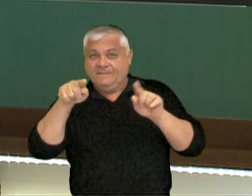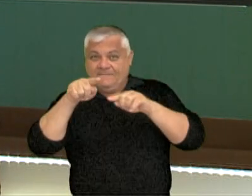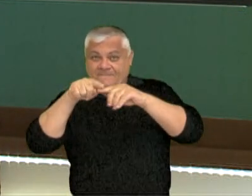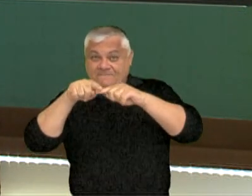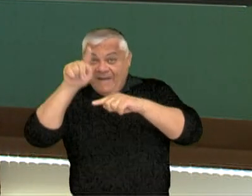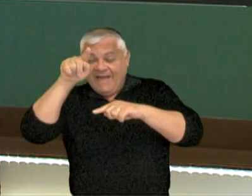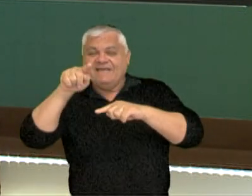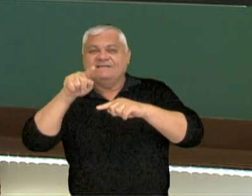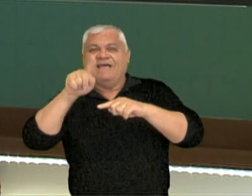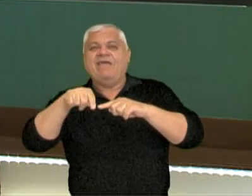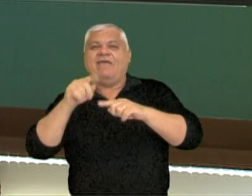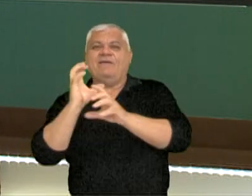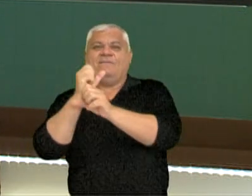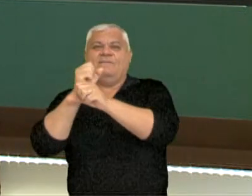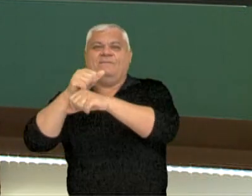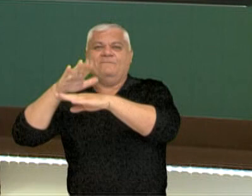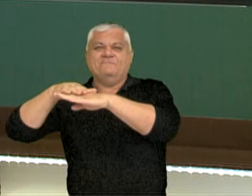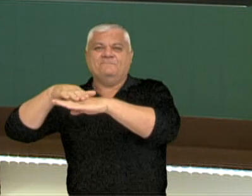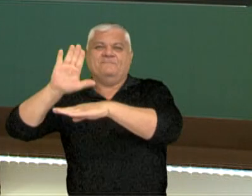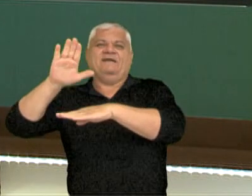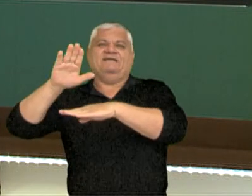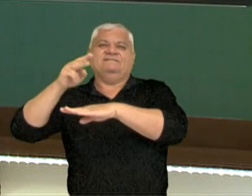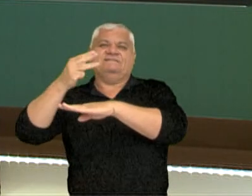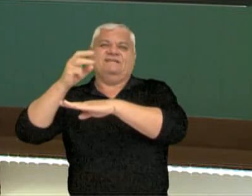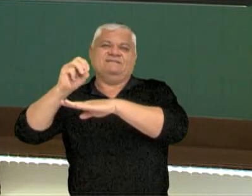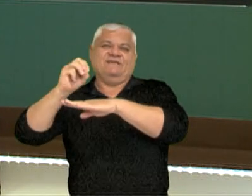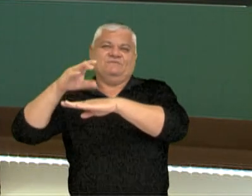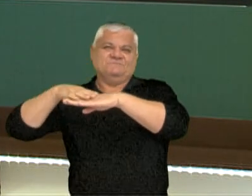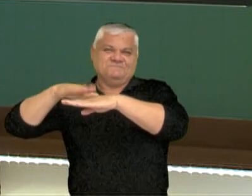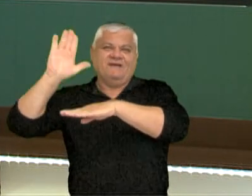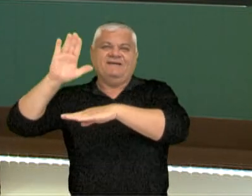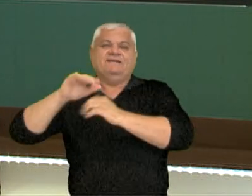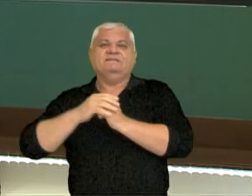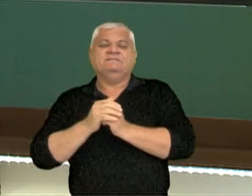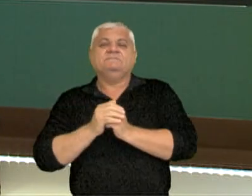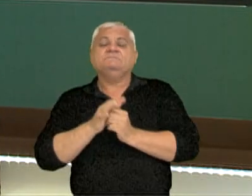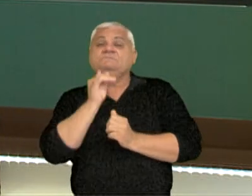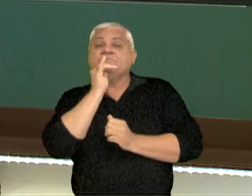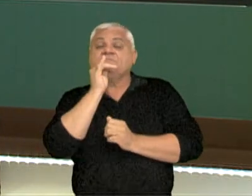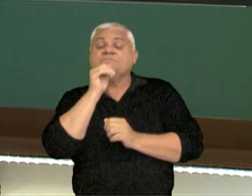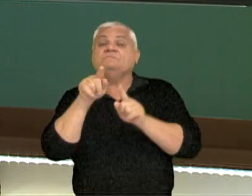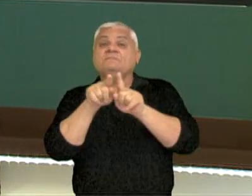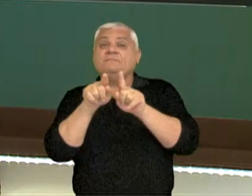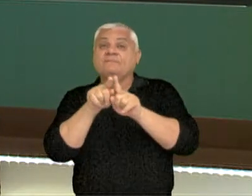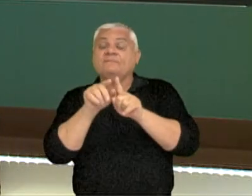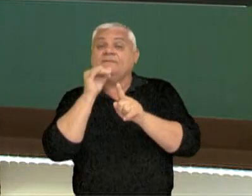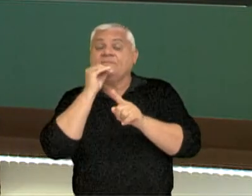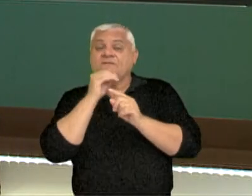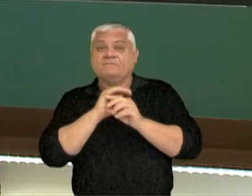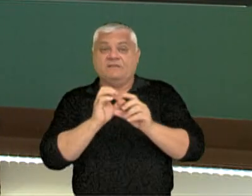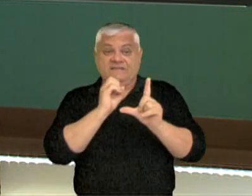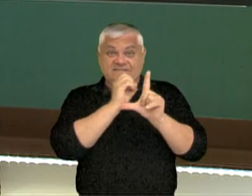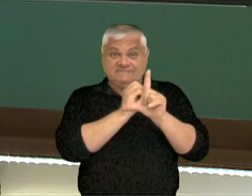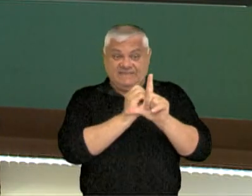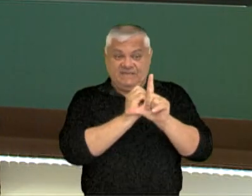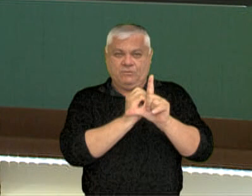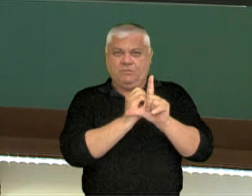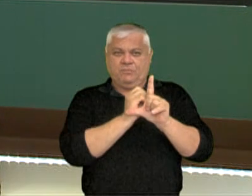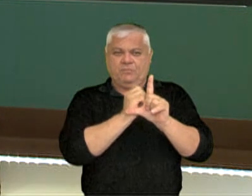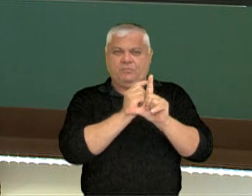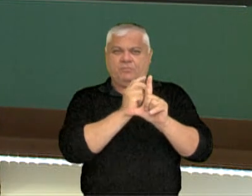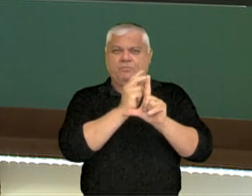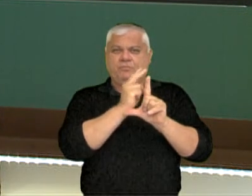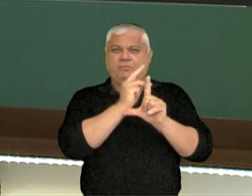a pontuação dele está acima de 300. E como 300 está acima de 0, é uma